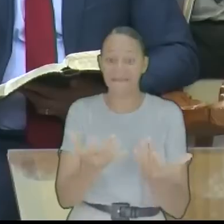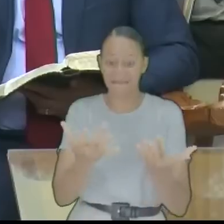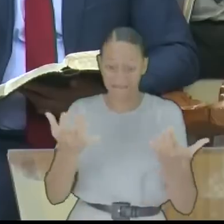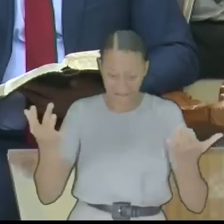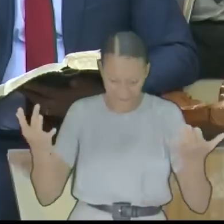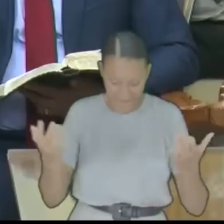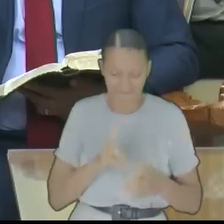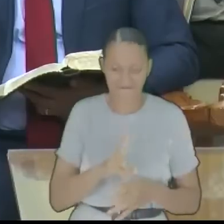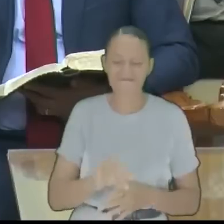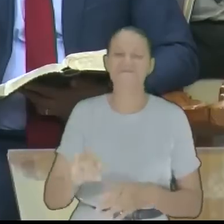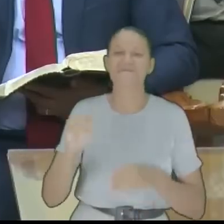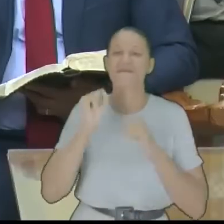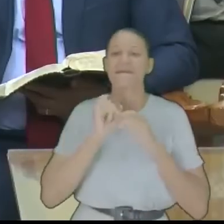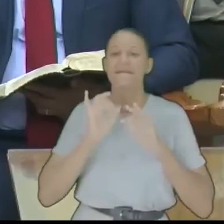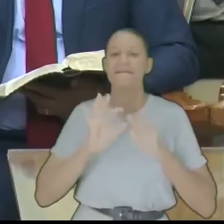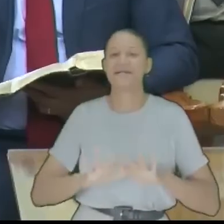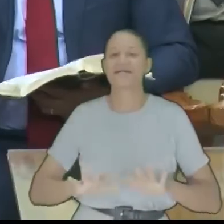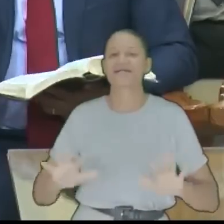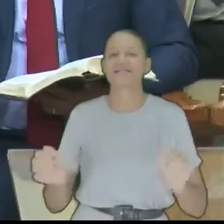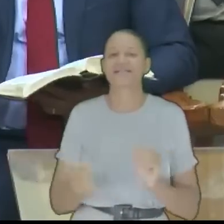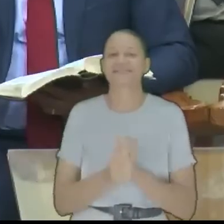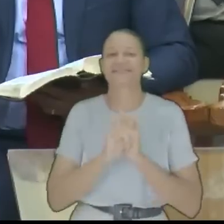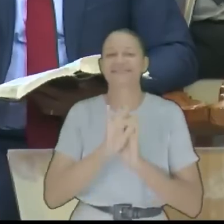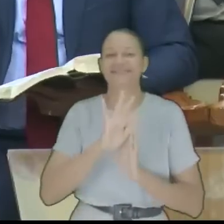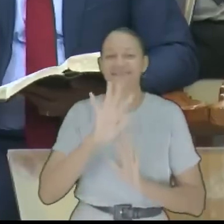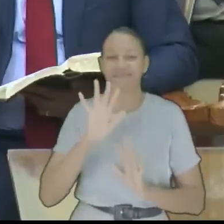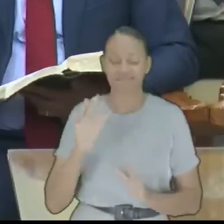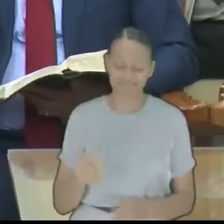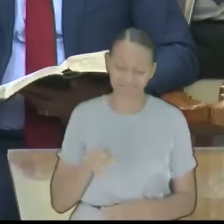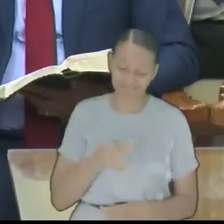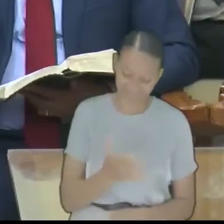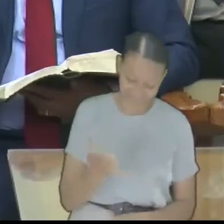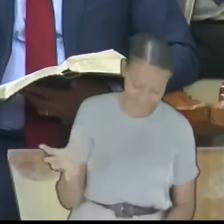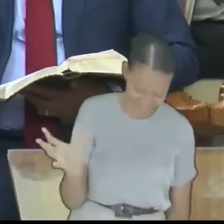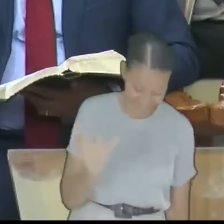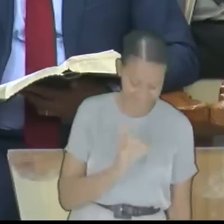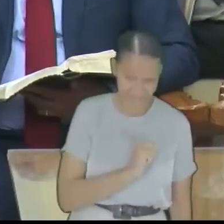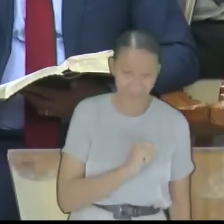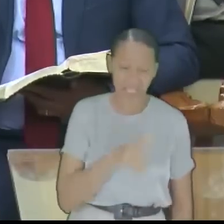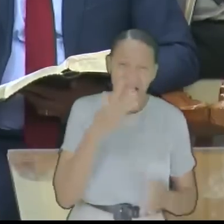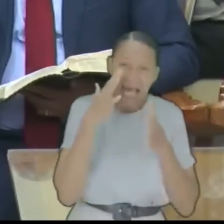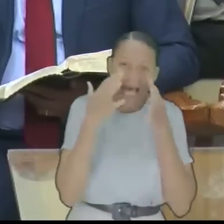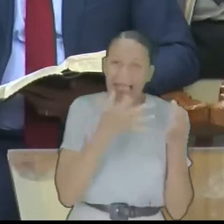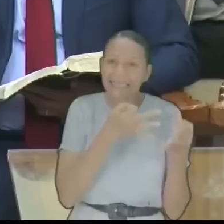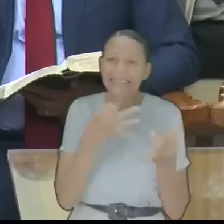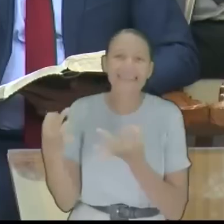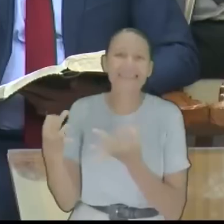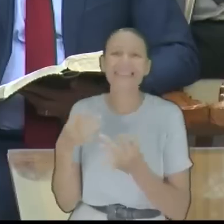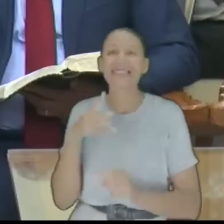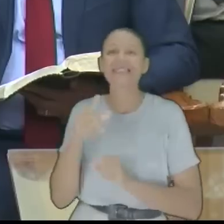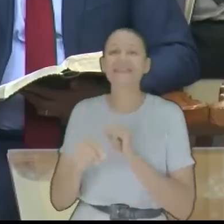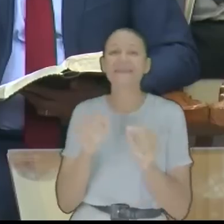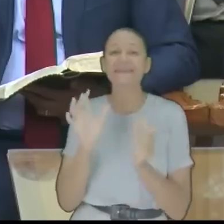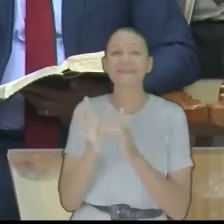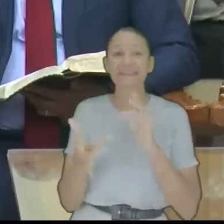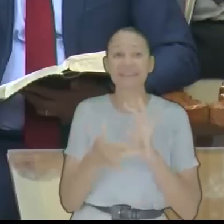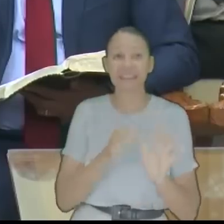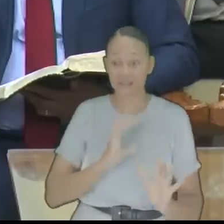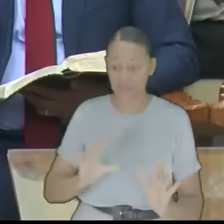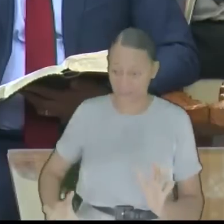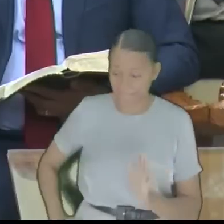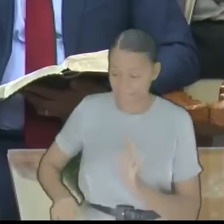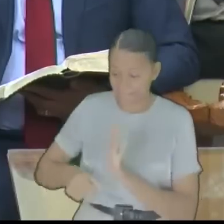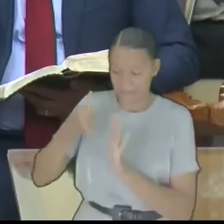ele vai ser uma bênção gloriosa. Mas, irmãos amados, eu quero chamar a atenção que quando Cristo veio a